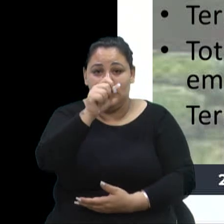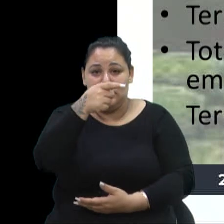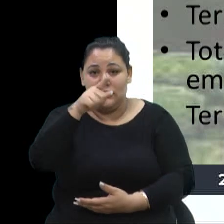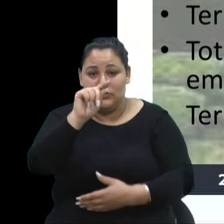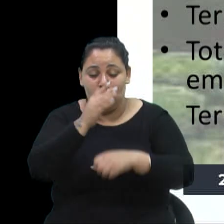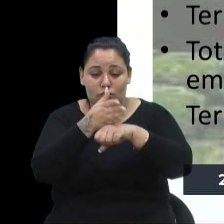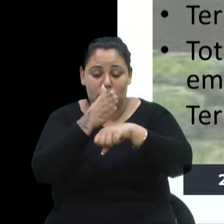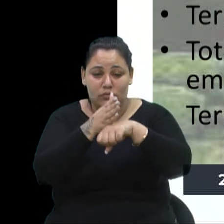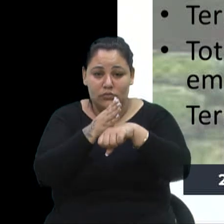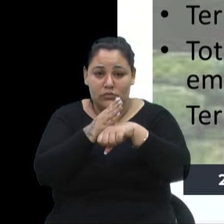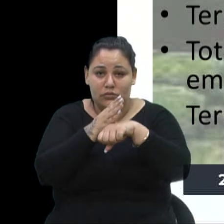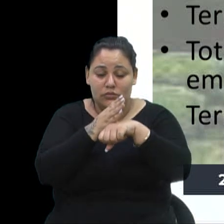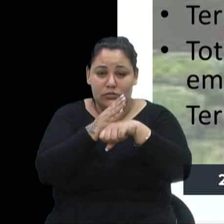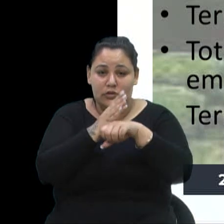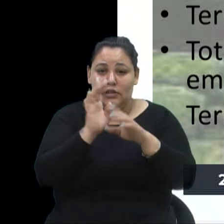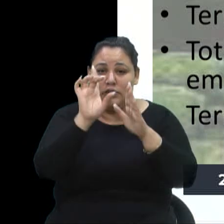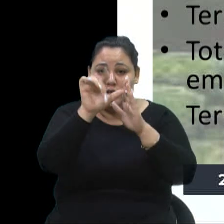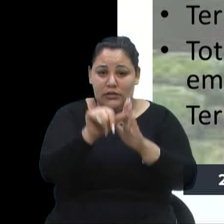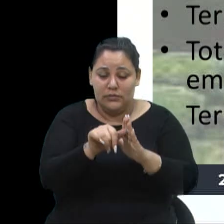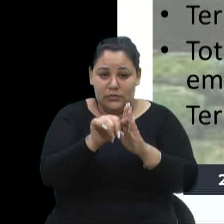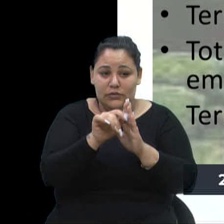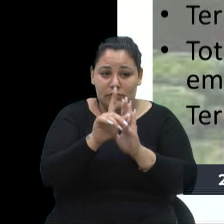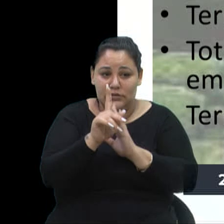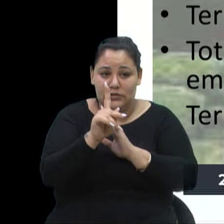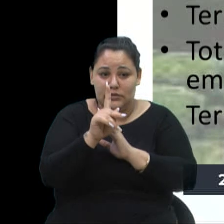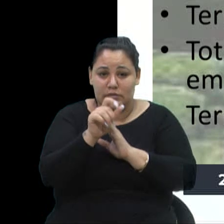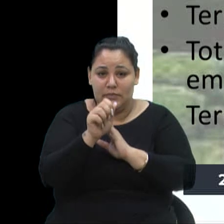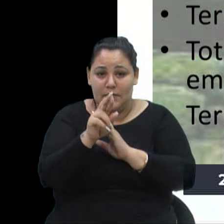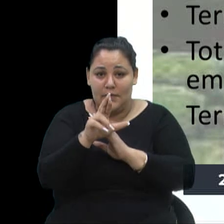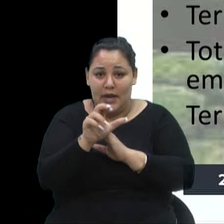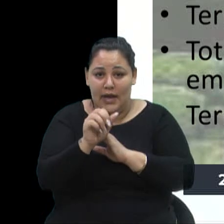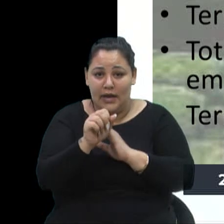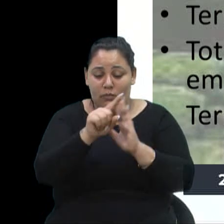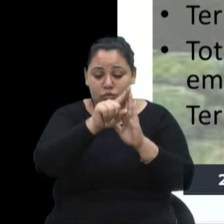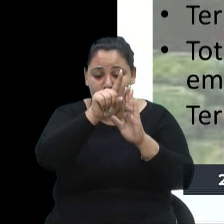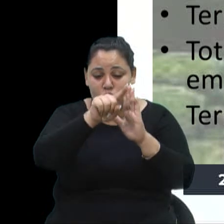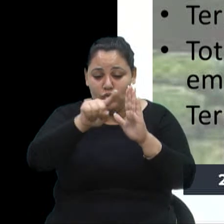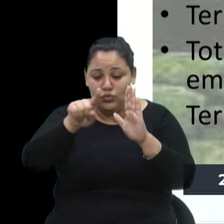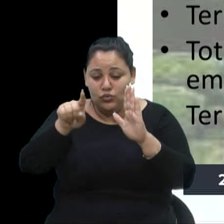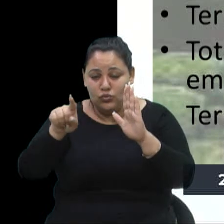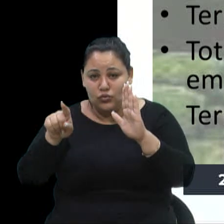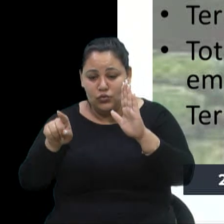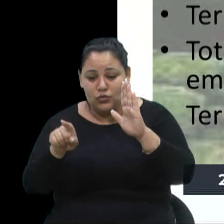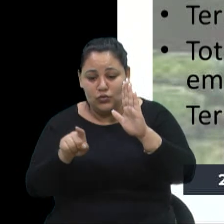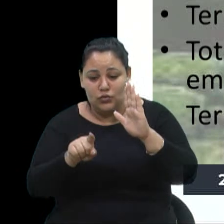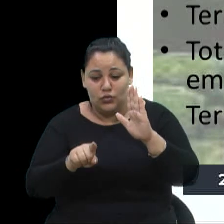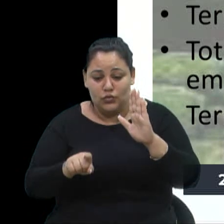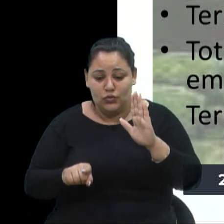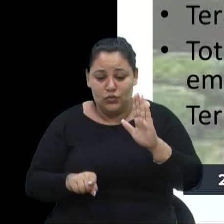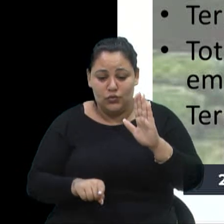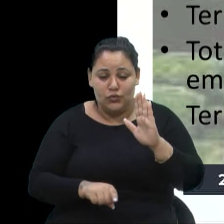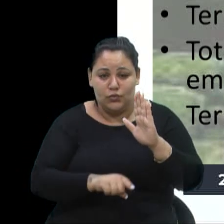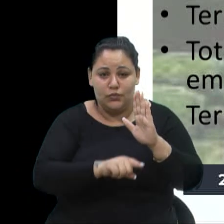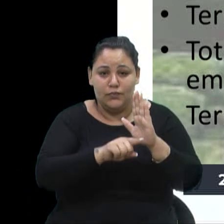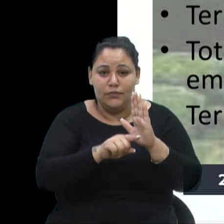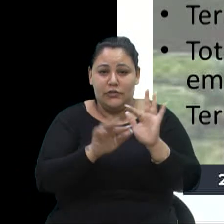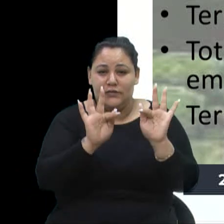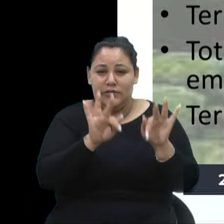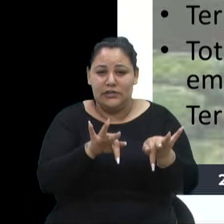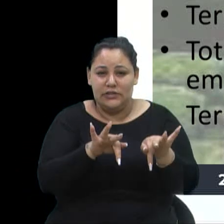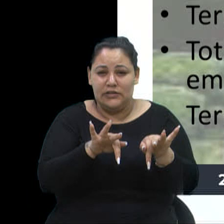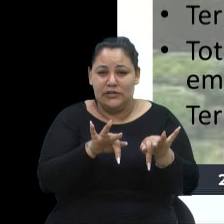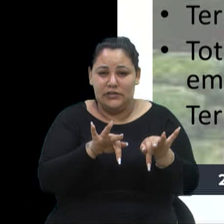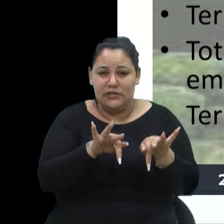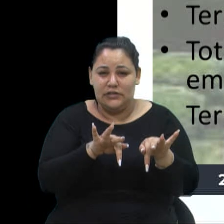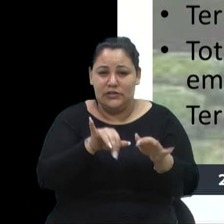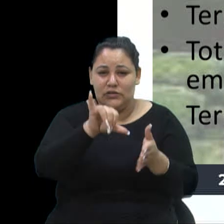Legal, vai para o Pará, faz a volta toda no Amazonas, no Acre e Rondônia, e termina no Centro-Oeste